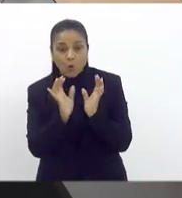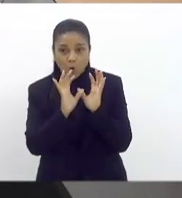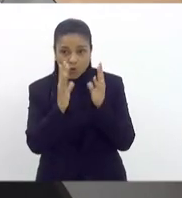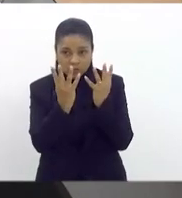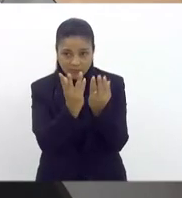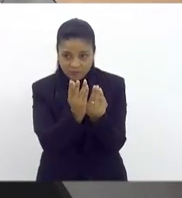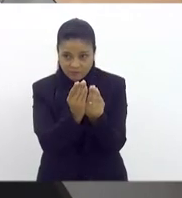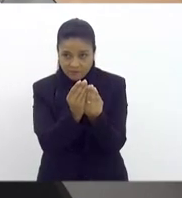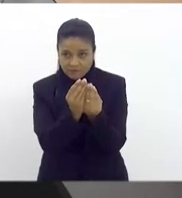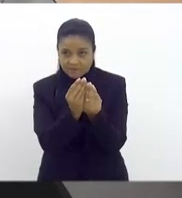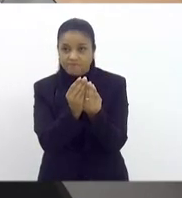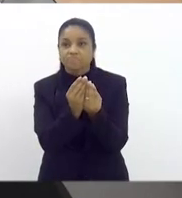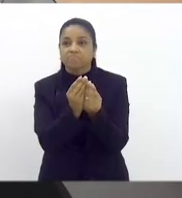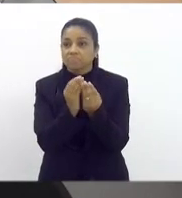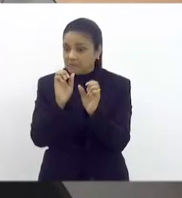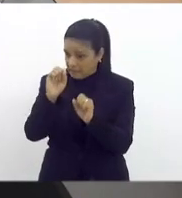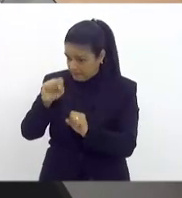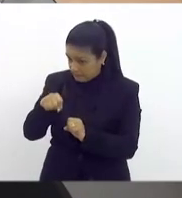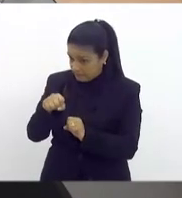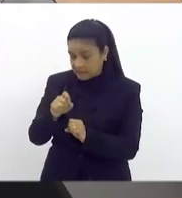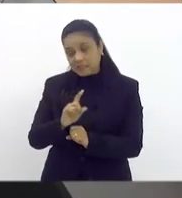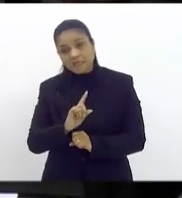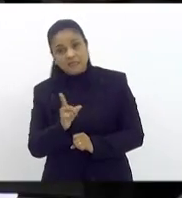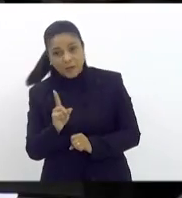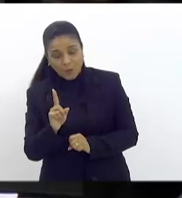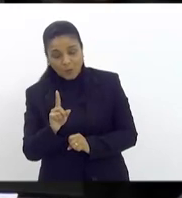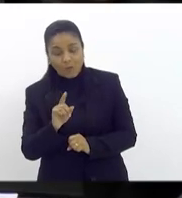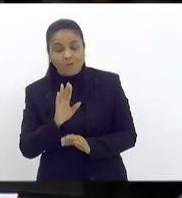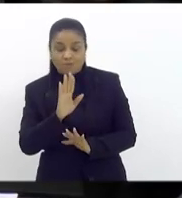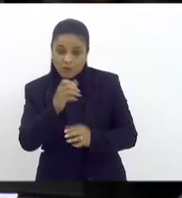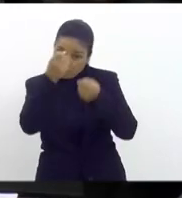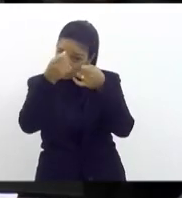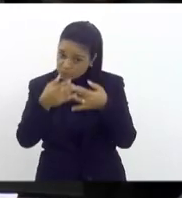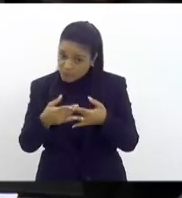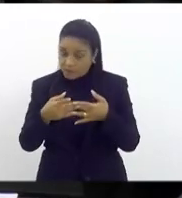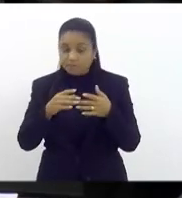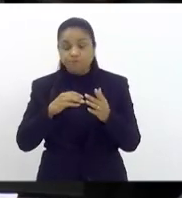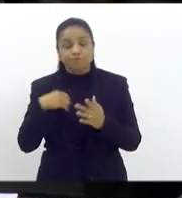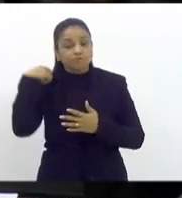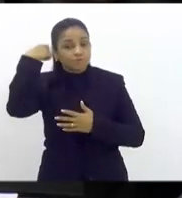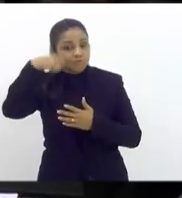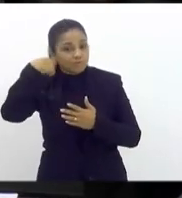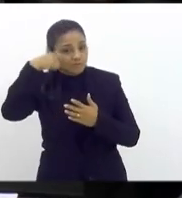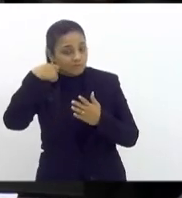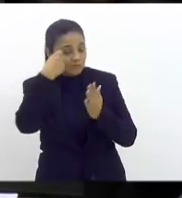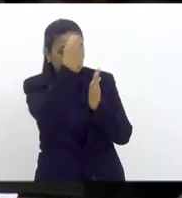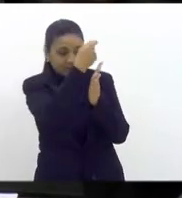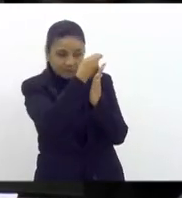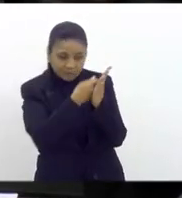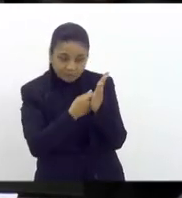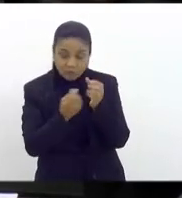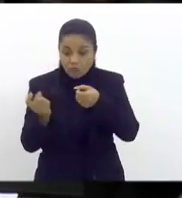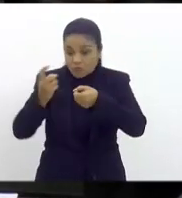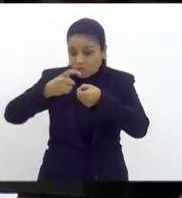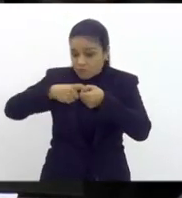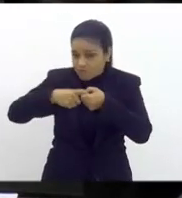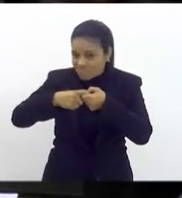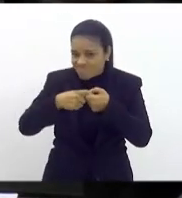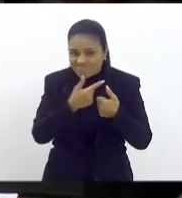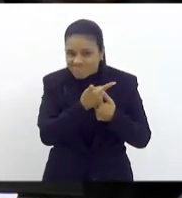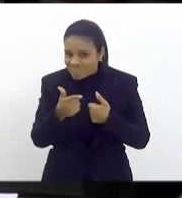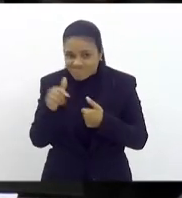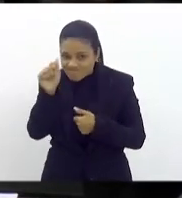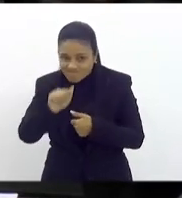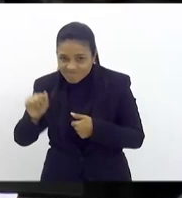Excelência, sim e não. Pelo seguinte, um compositor que não é filiado a uma associação pode muito bem receber